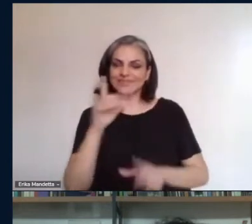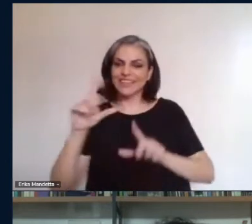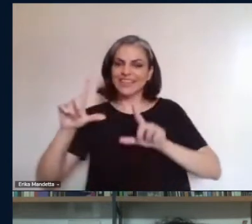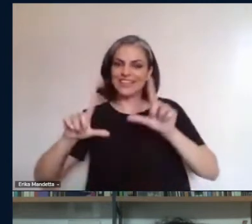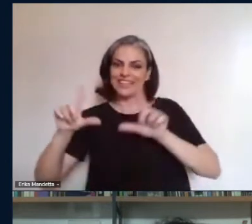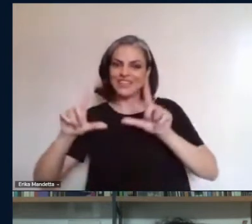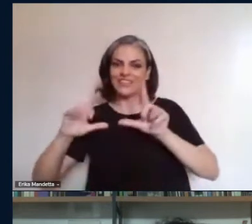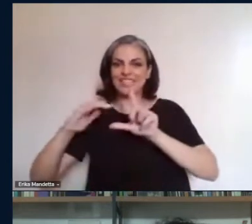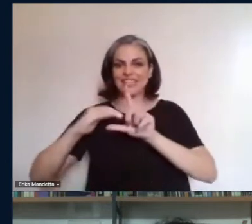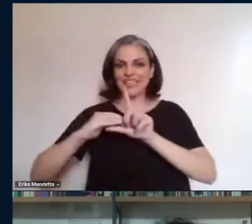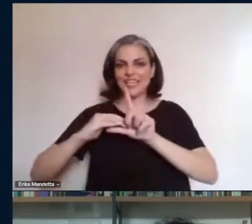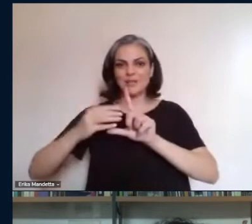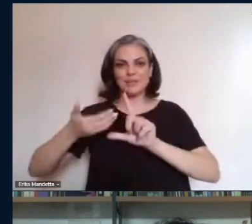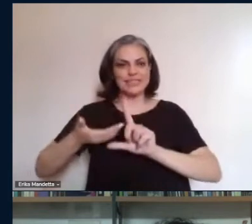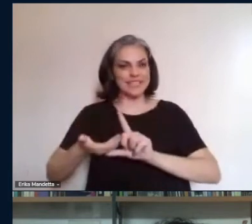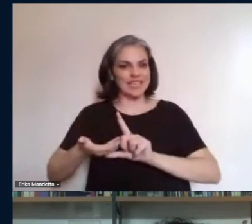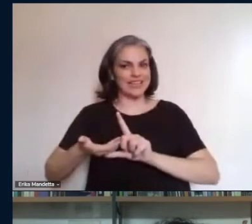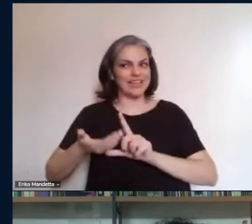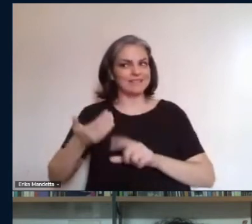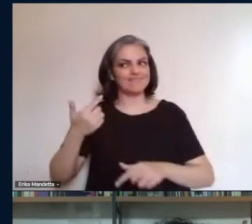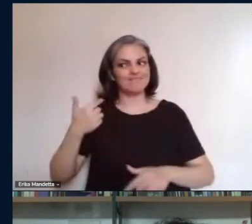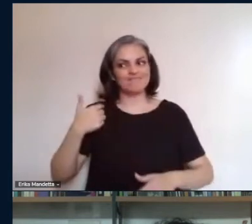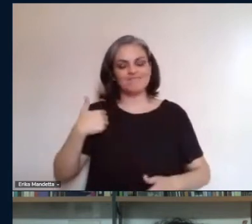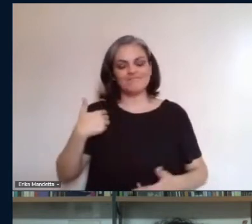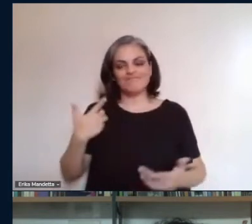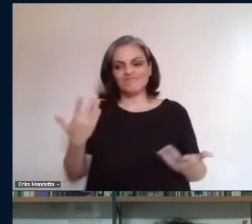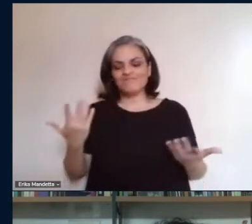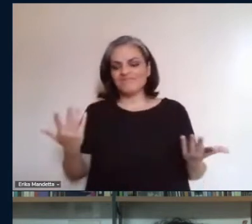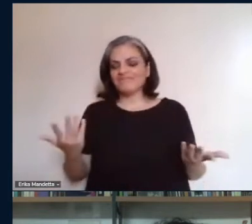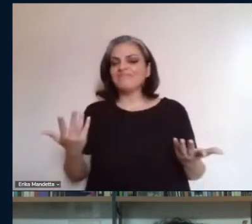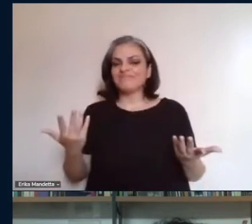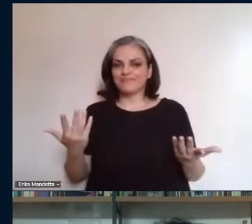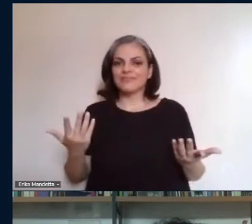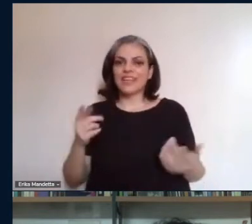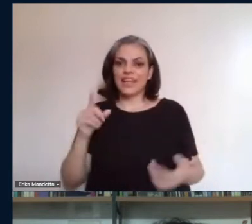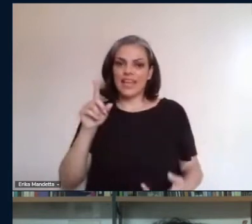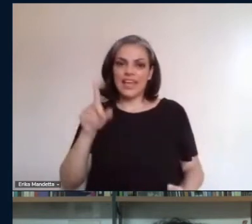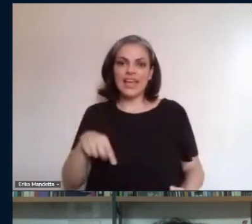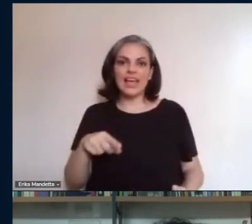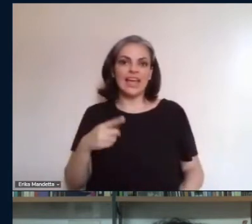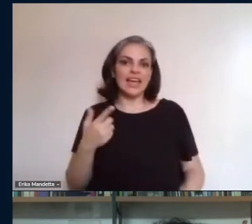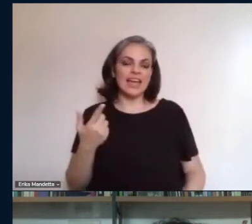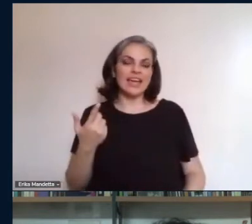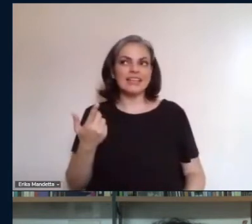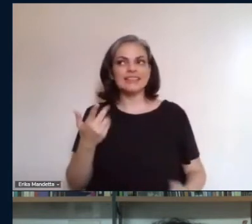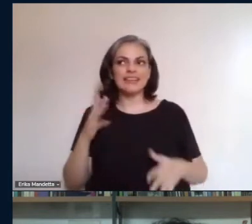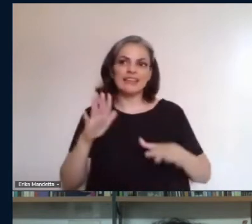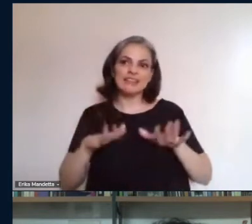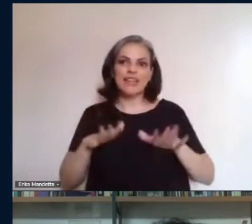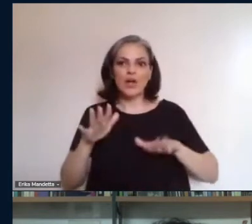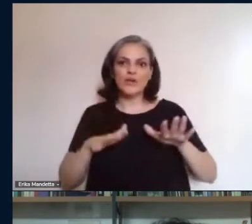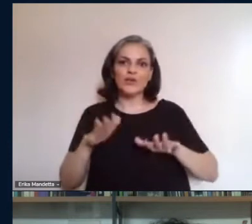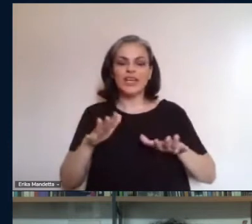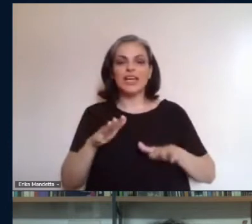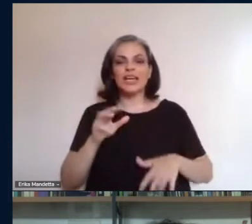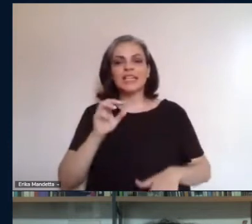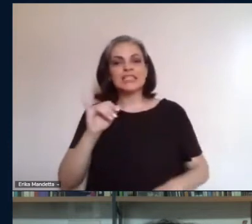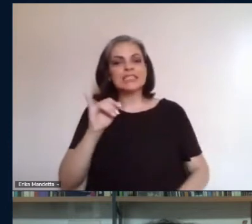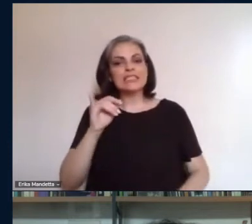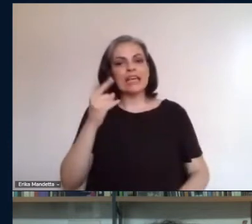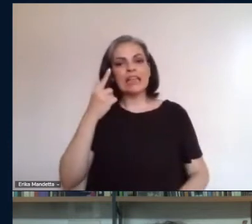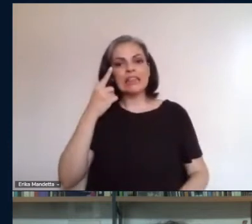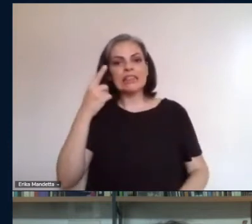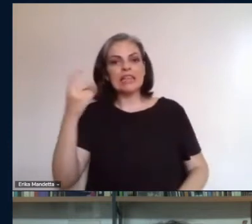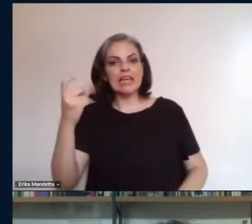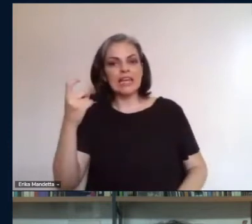à TV Câmara, né, isso é uma coisa que passa também pelo próprio interesse, talvez o interesse político, o conteúdo que é